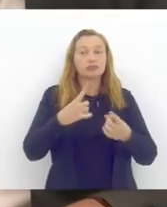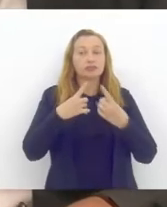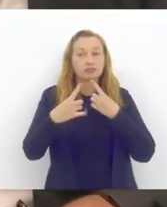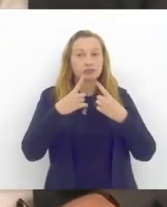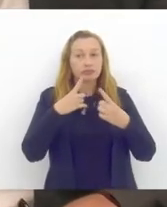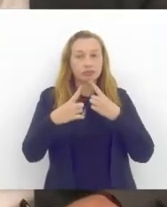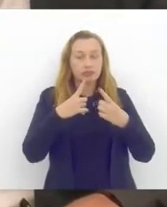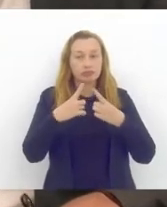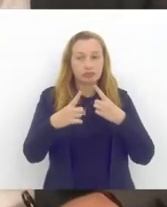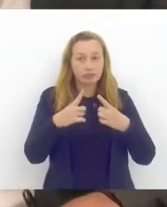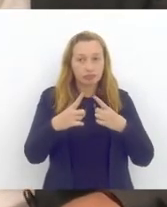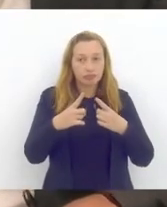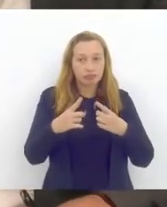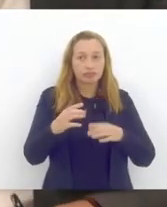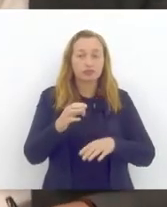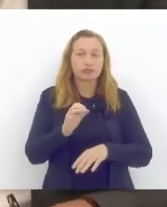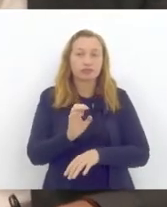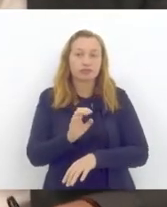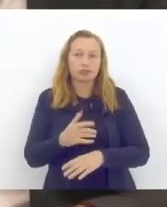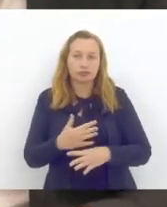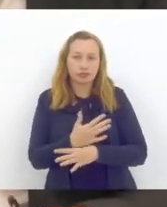fazendo do ressarcimento da cidade do Rio de Janeiro. Ok.